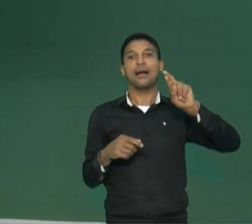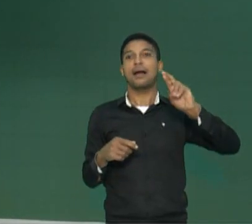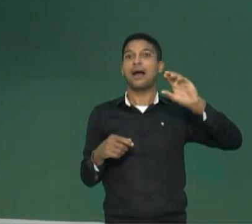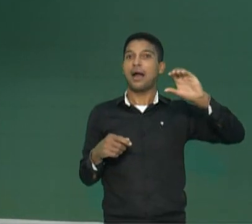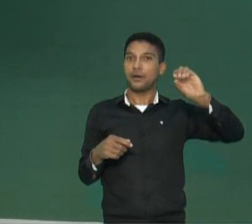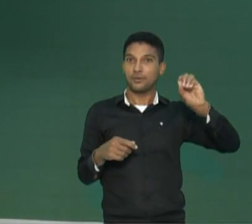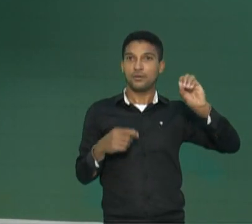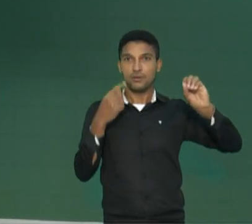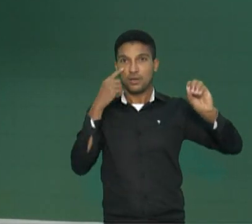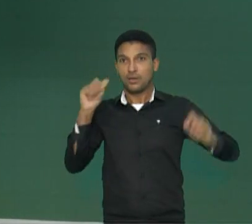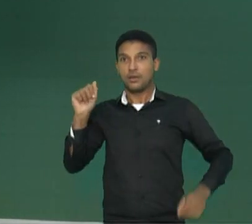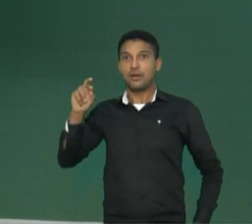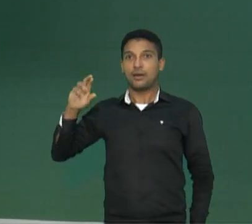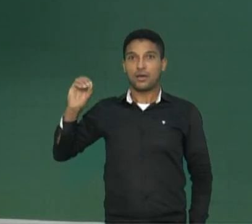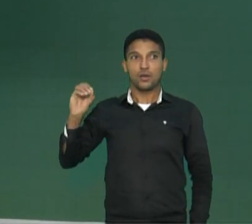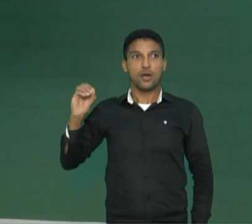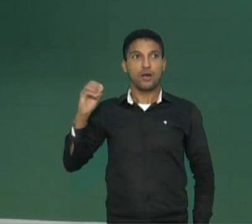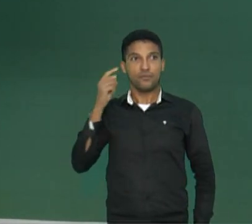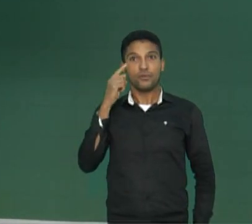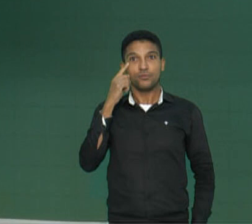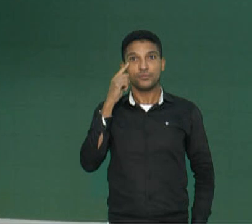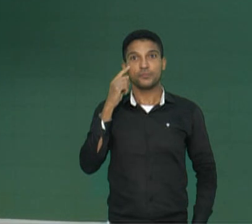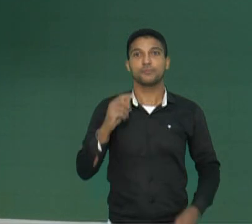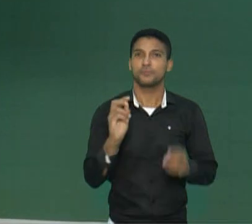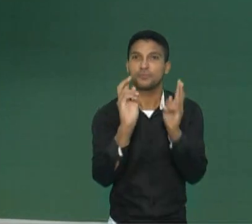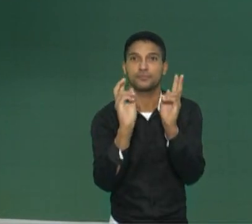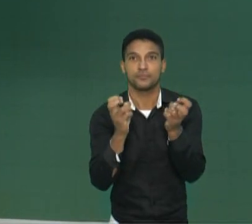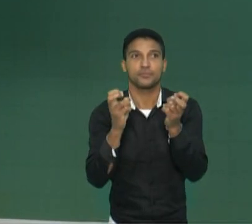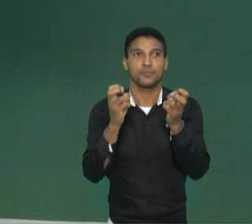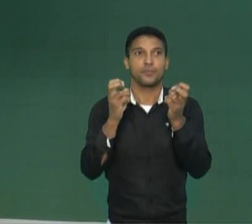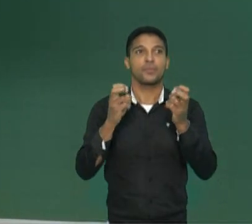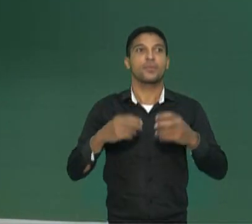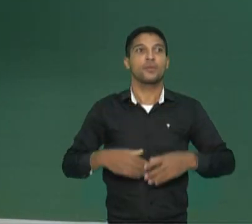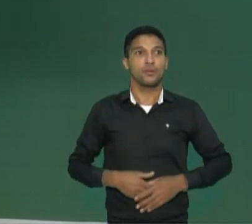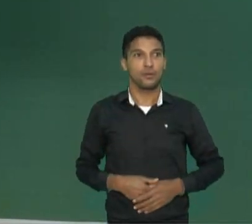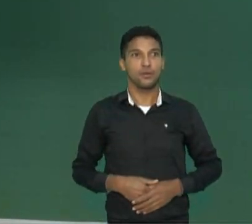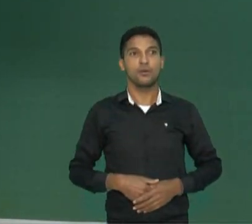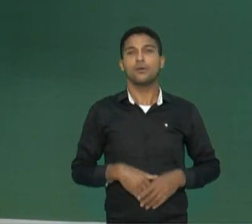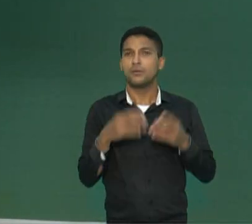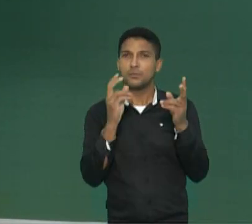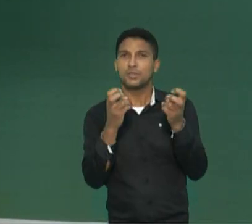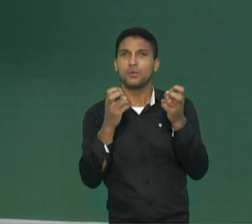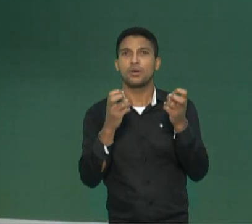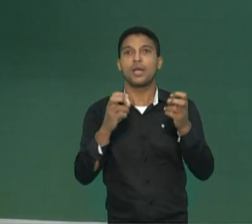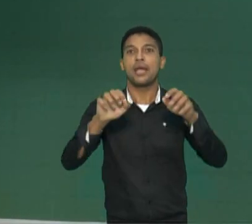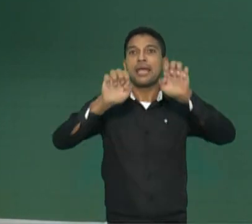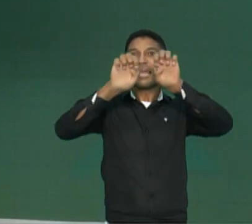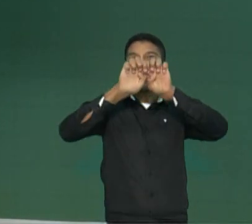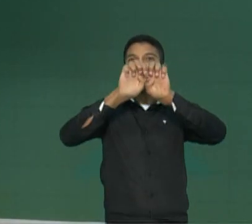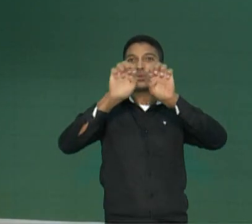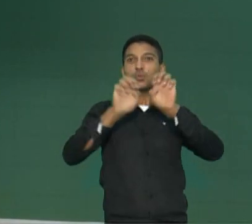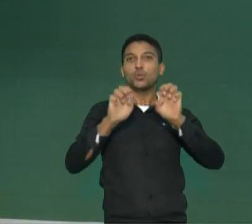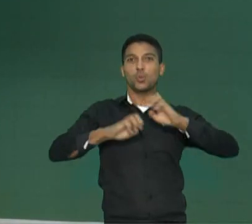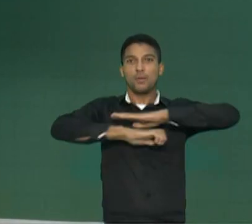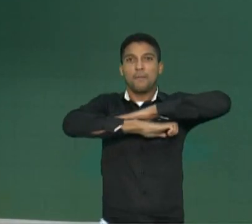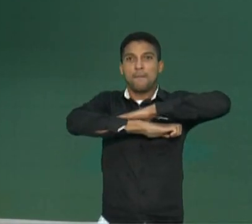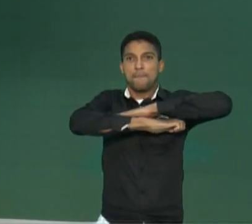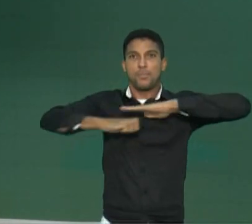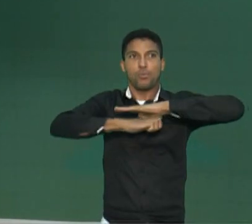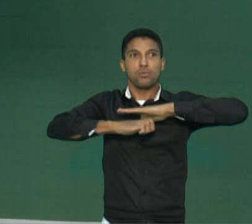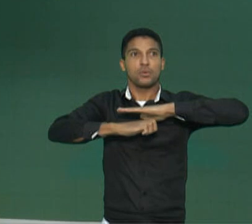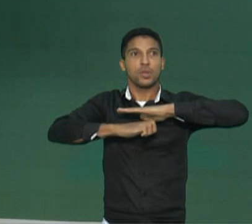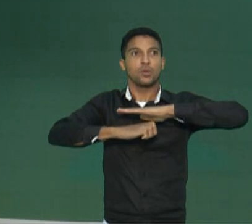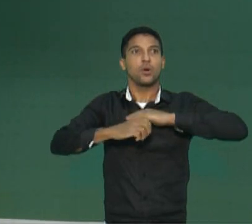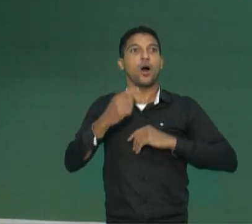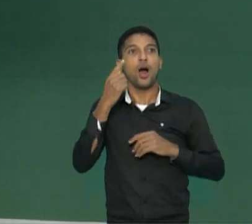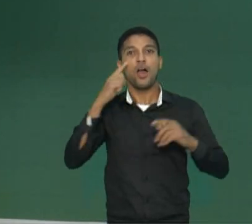de berço, né, que é esse arredondado. O que a gente está percebendo aqui? Que é uma estrutura mais verticalizada, né,